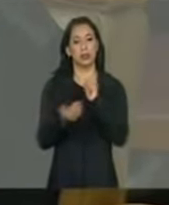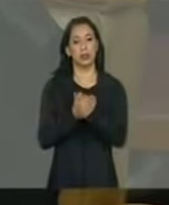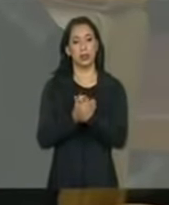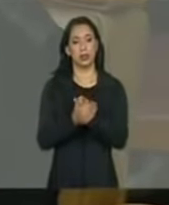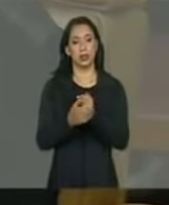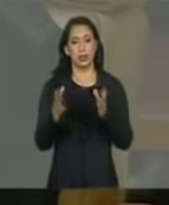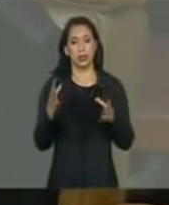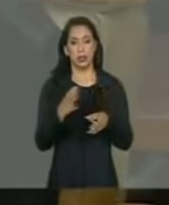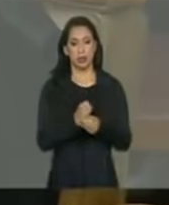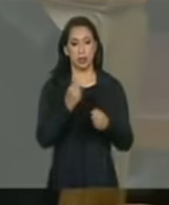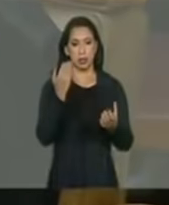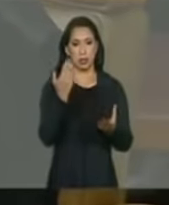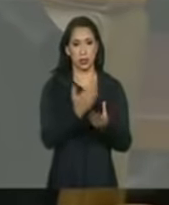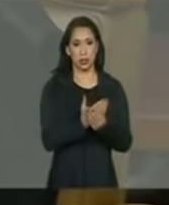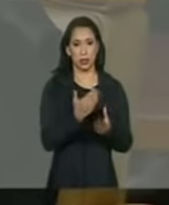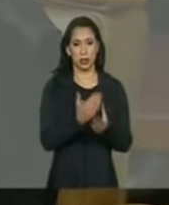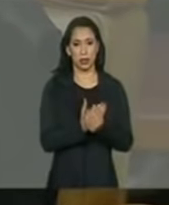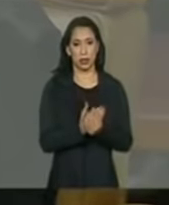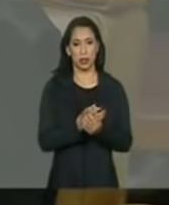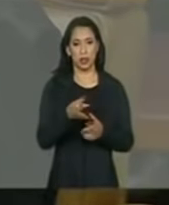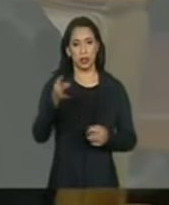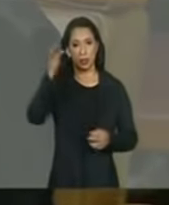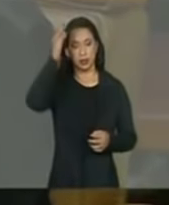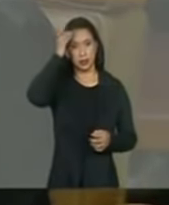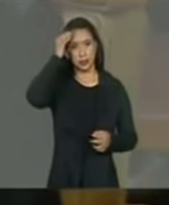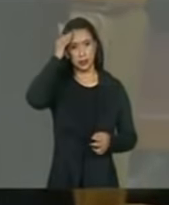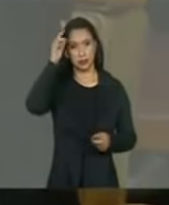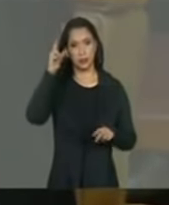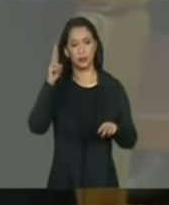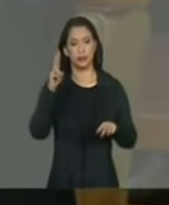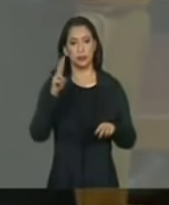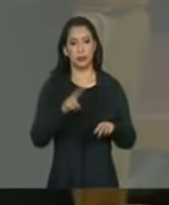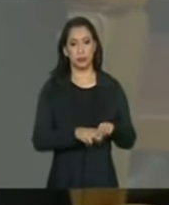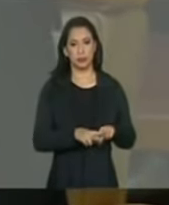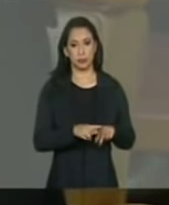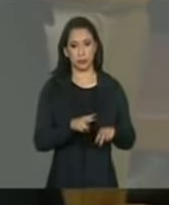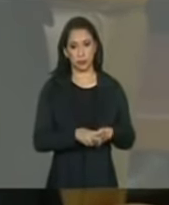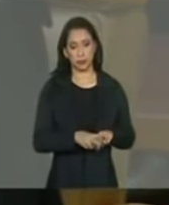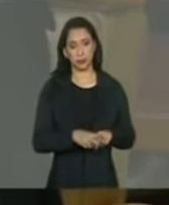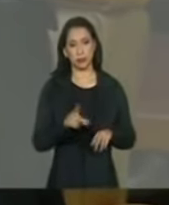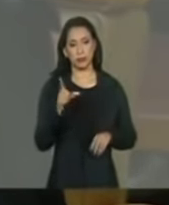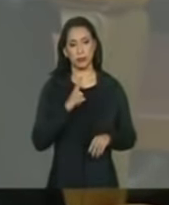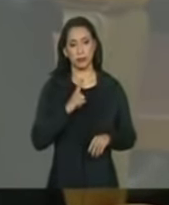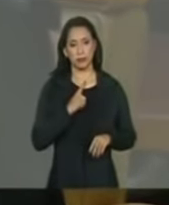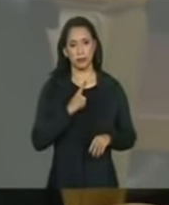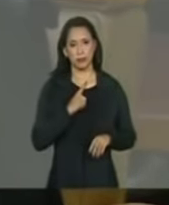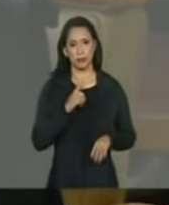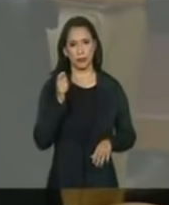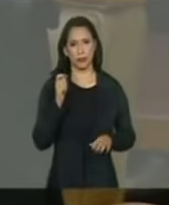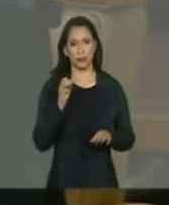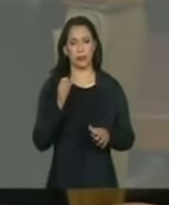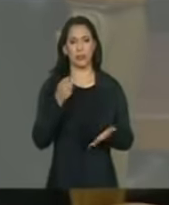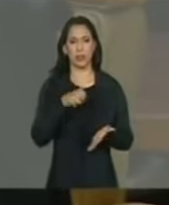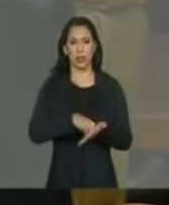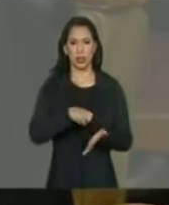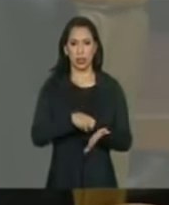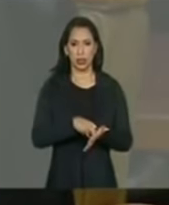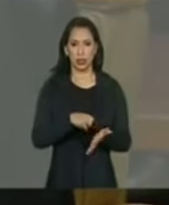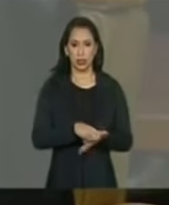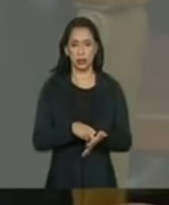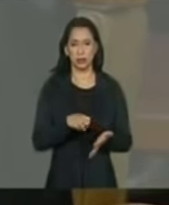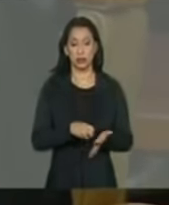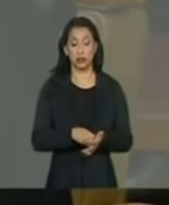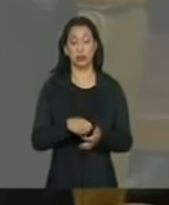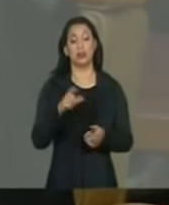supremo tribunal federal firmou se no sentido de reconhecer que a prisão decorrente de sentença condenatória meramente recorrível